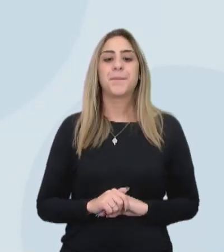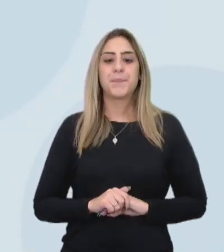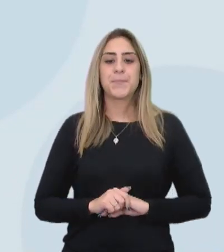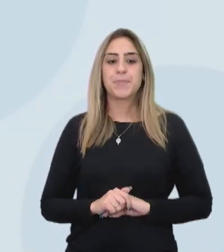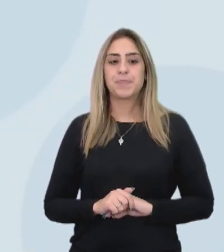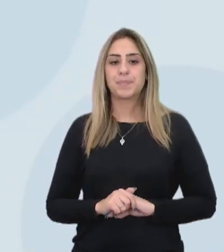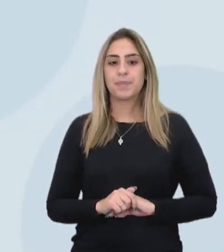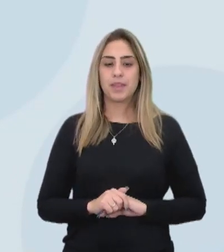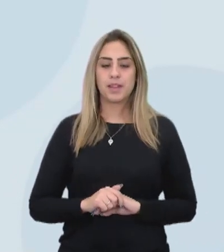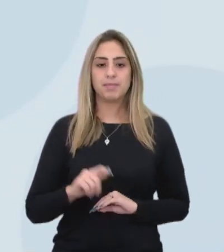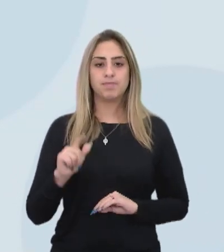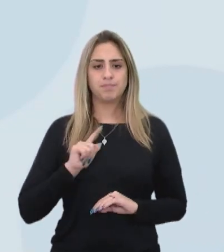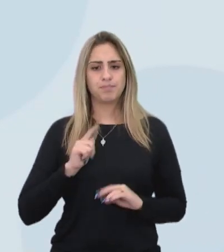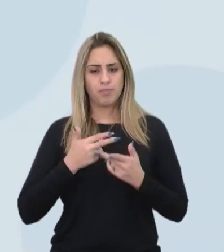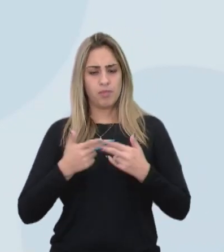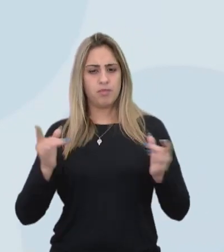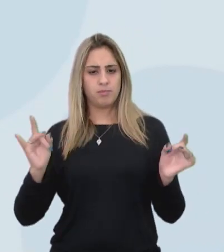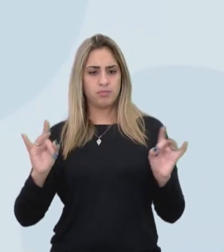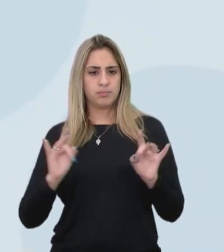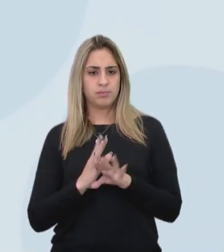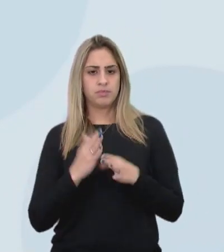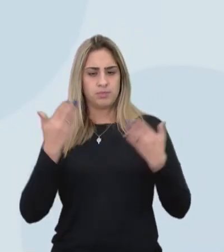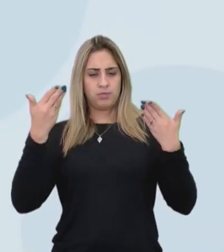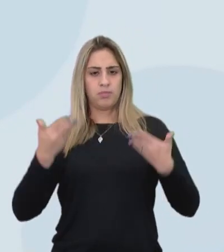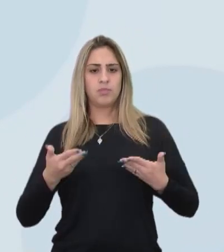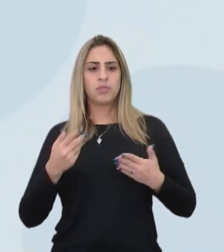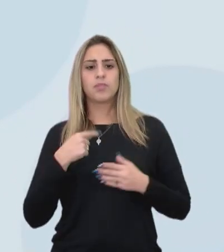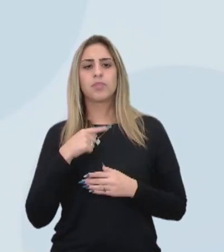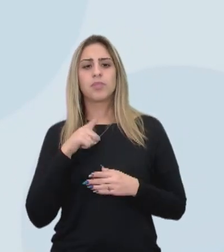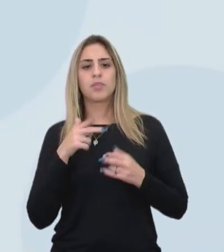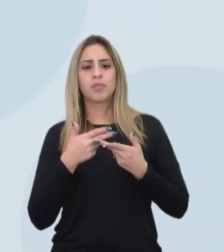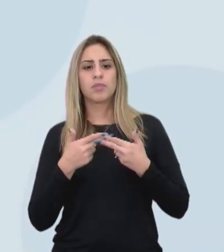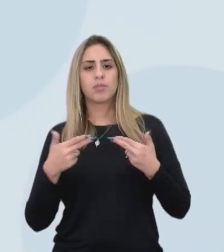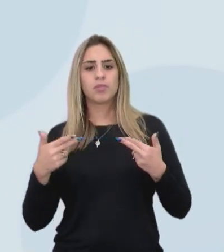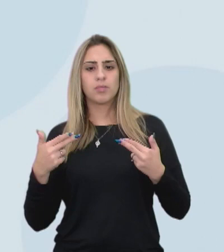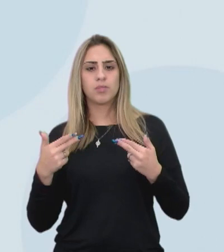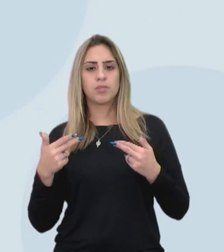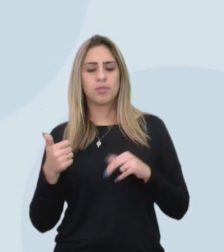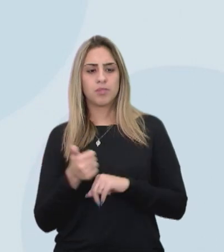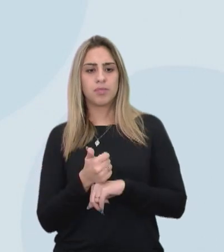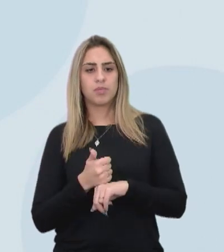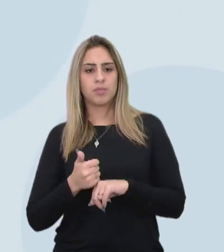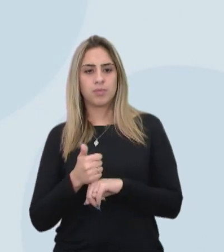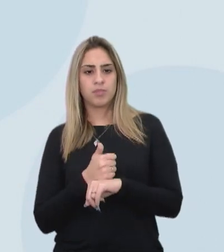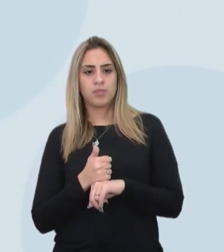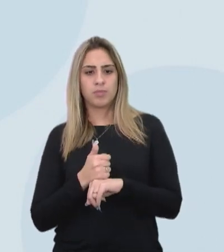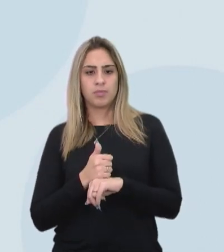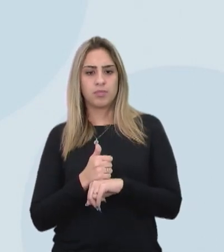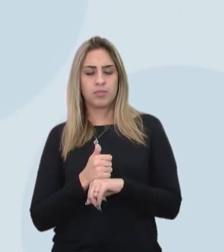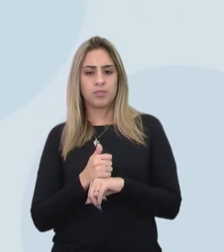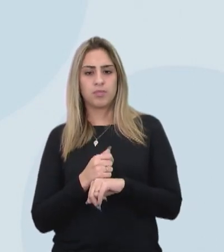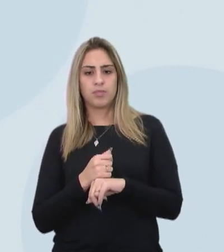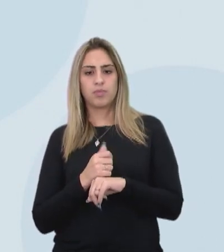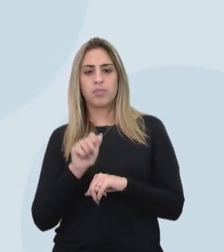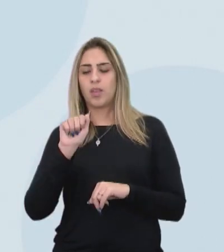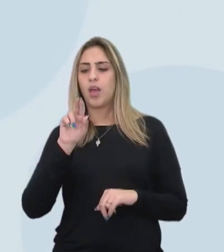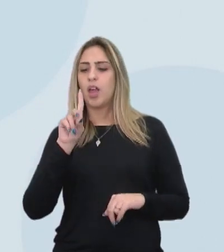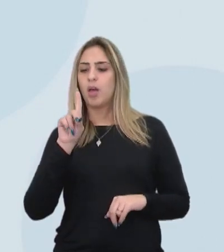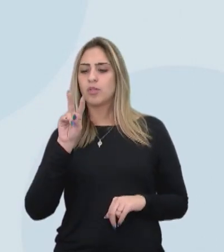aí algumas definições para pensarmos. Carreiras promissoras para seguir na área audiovisual. Então, são as